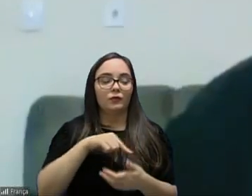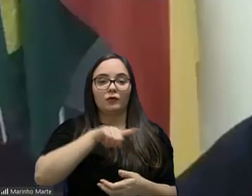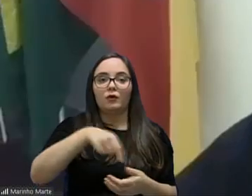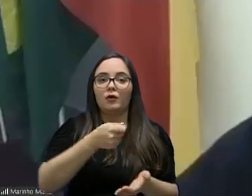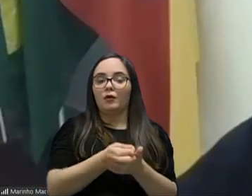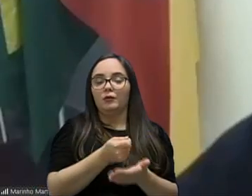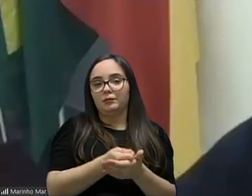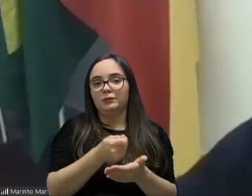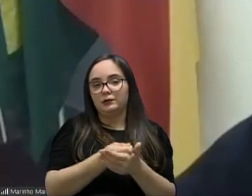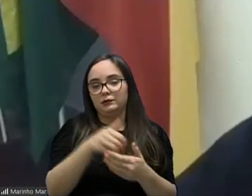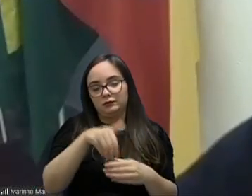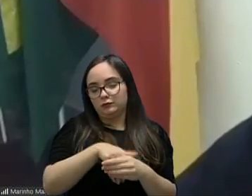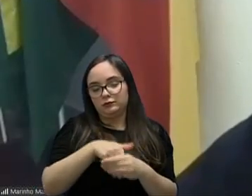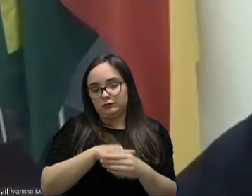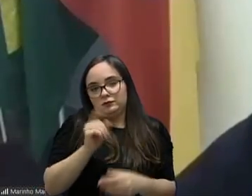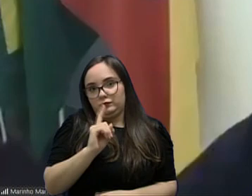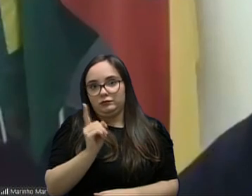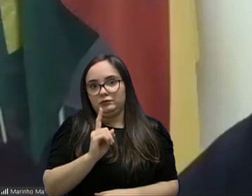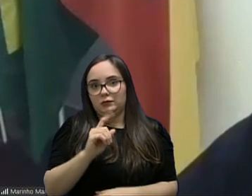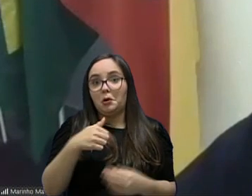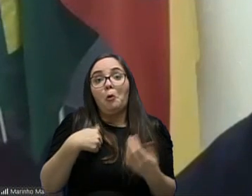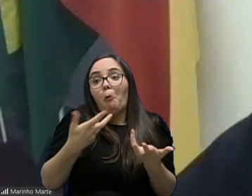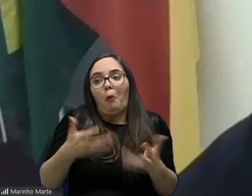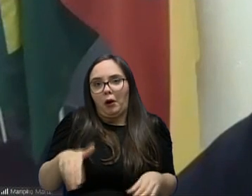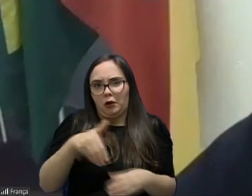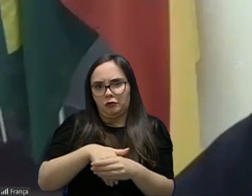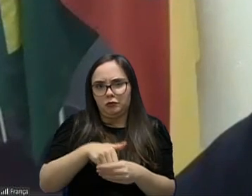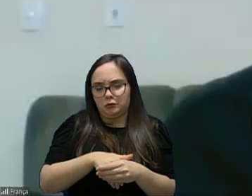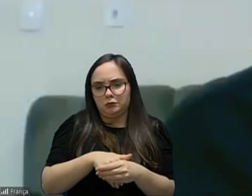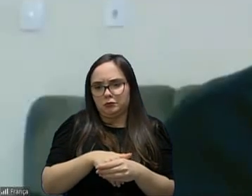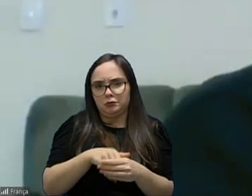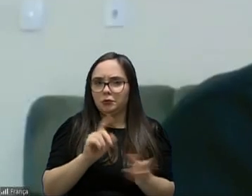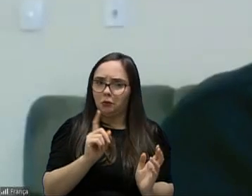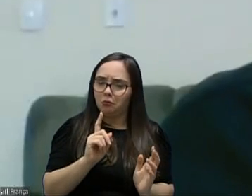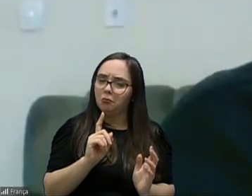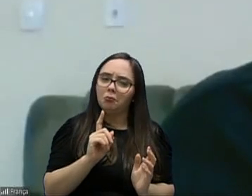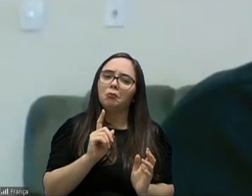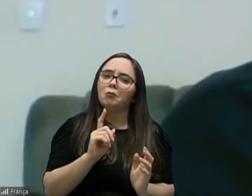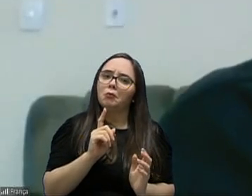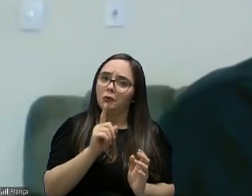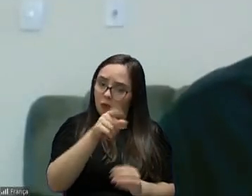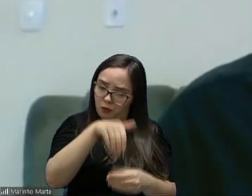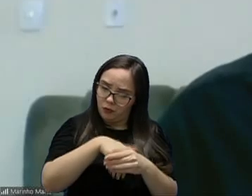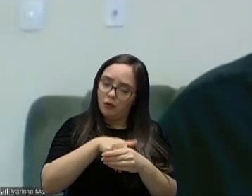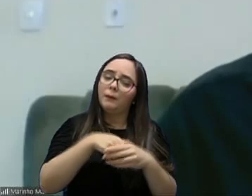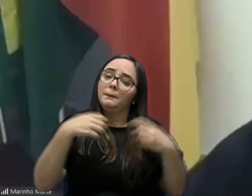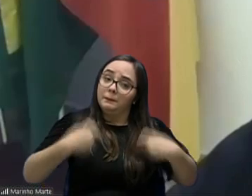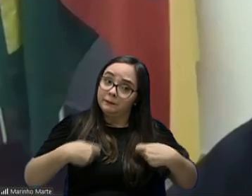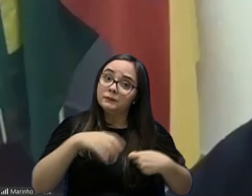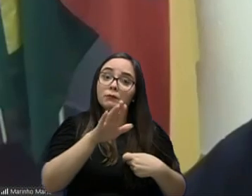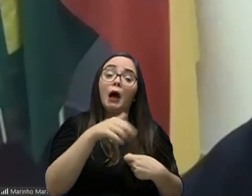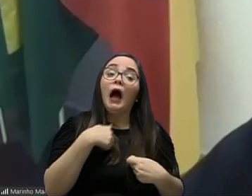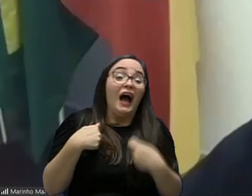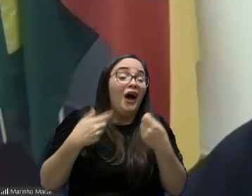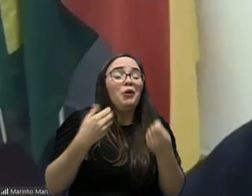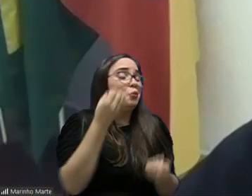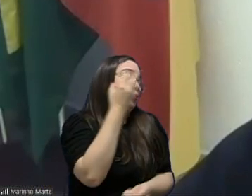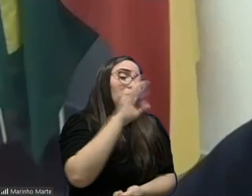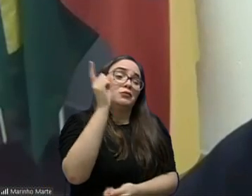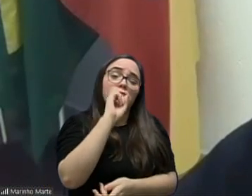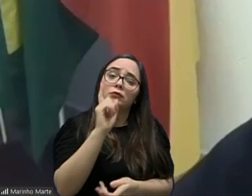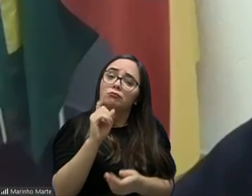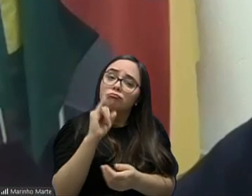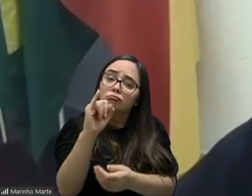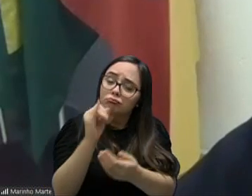segurança jurídica é autonomia. Eu não quero votar ele a favorável. A segurança jurídica... É uma questão de autonomia